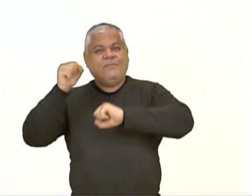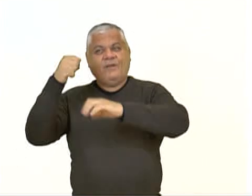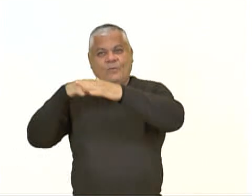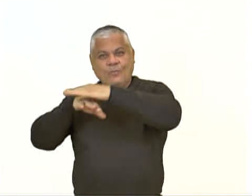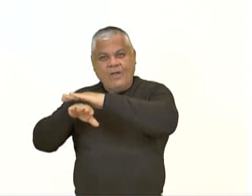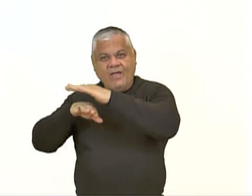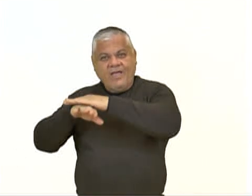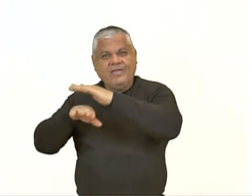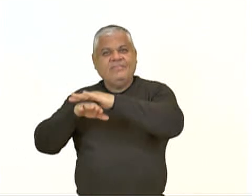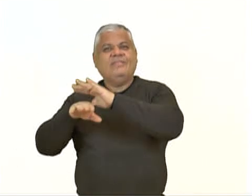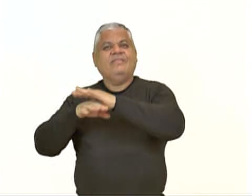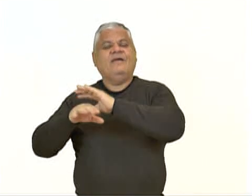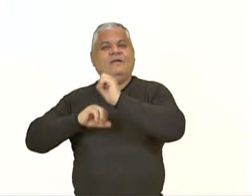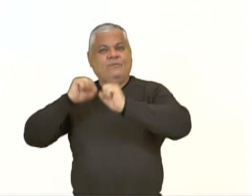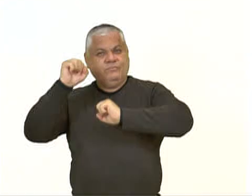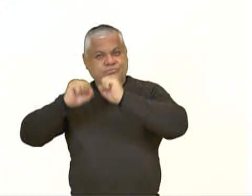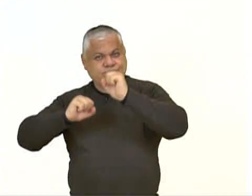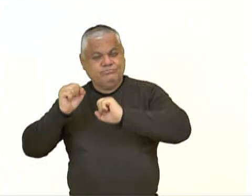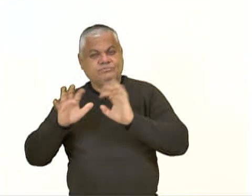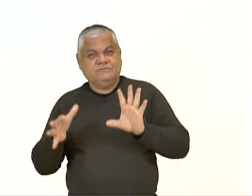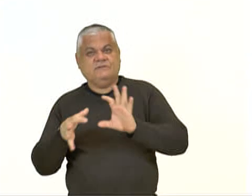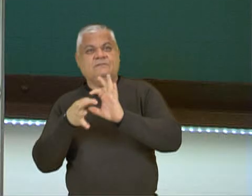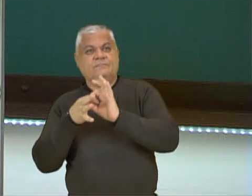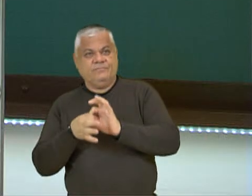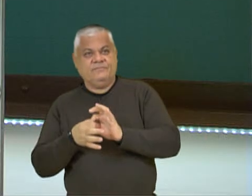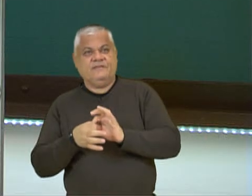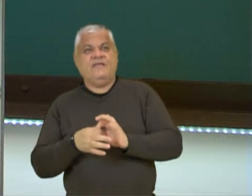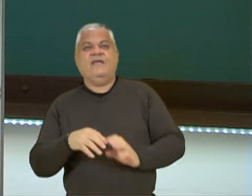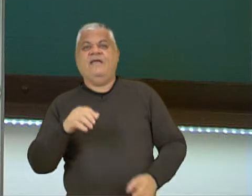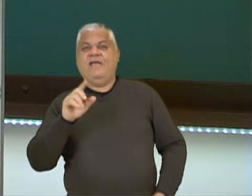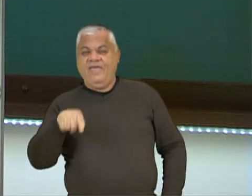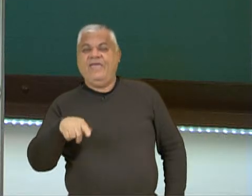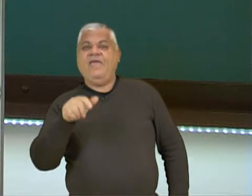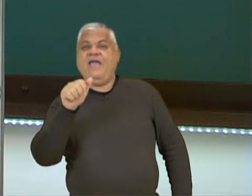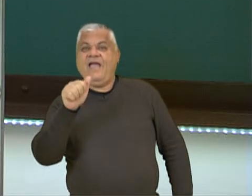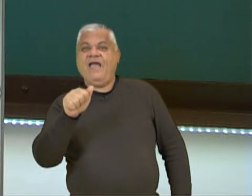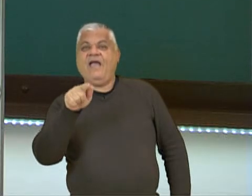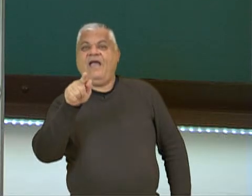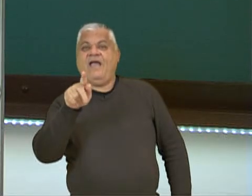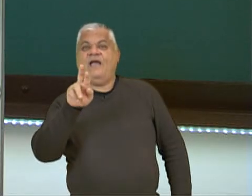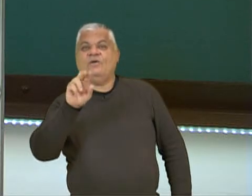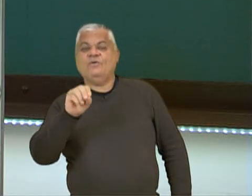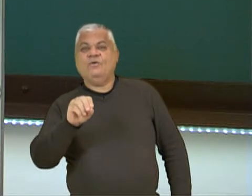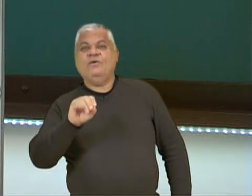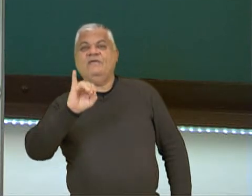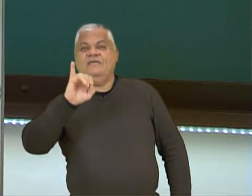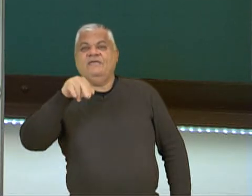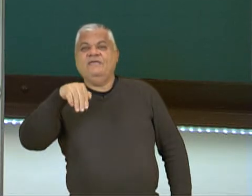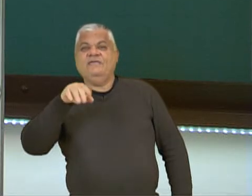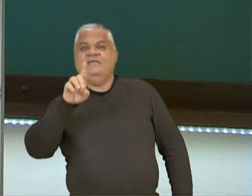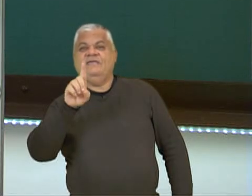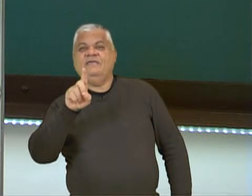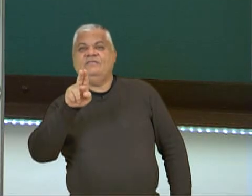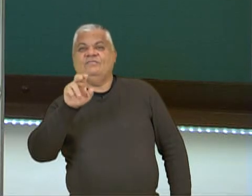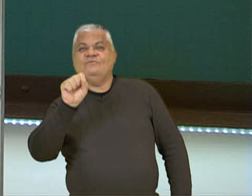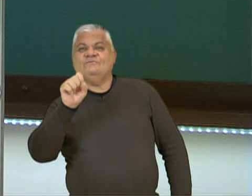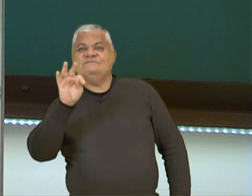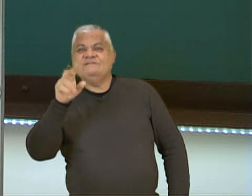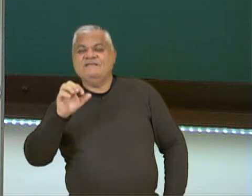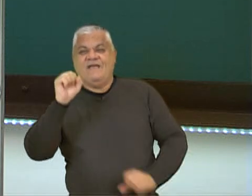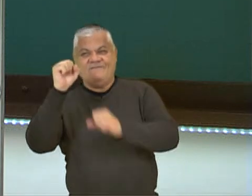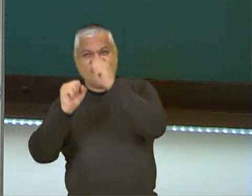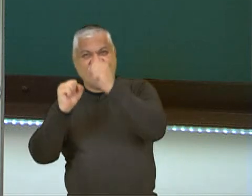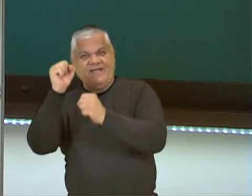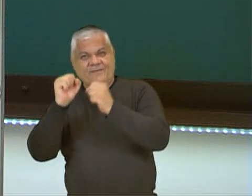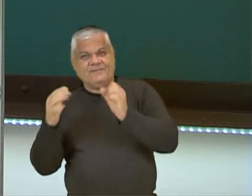esteja relacionada com essa atividade. Por isso que a gente fala ali que as agroindústrias fazem parte do agronegócio. né,